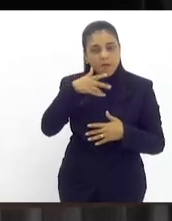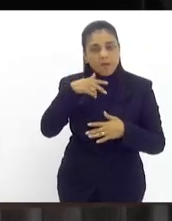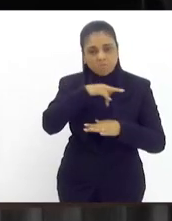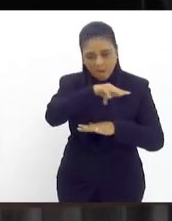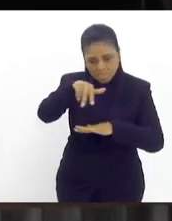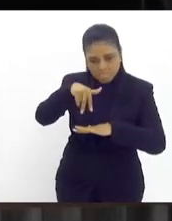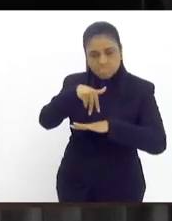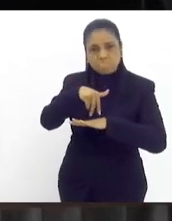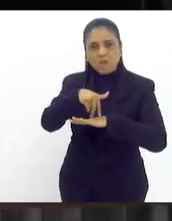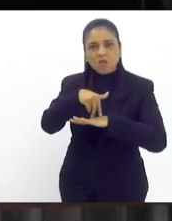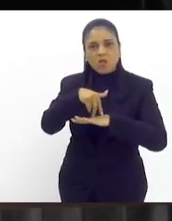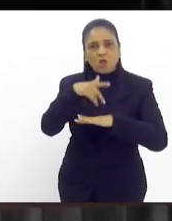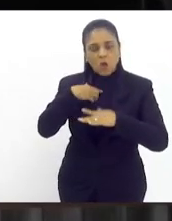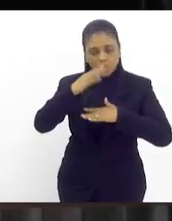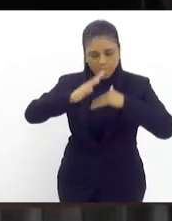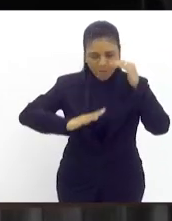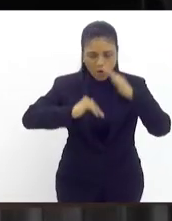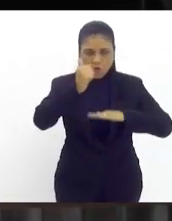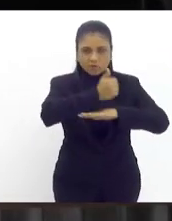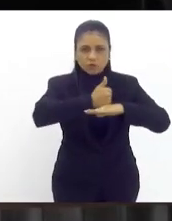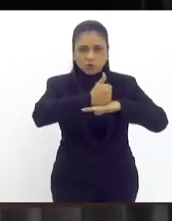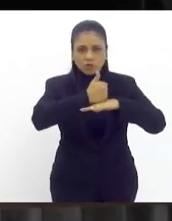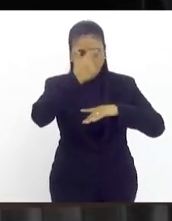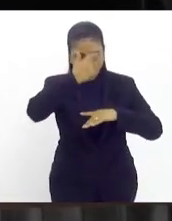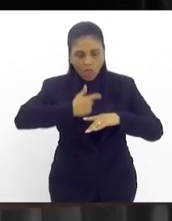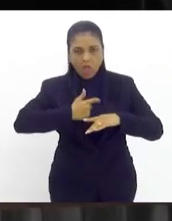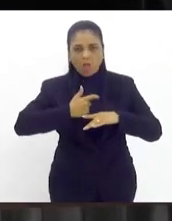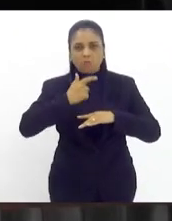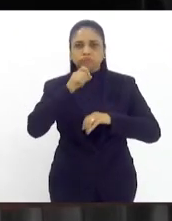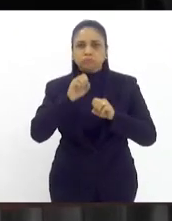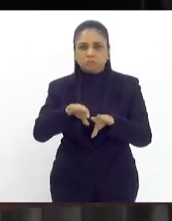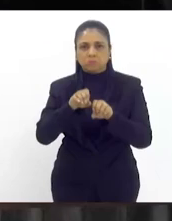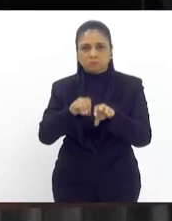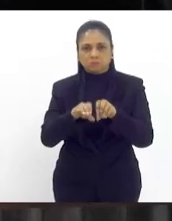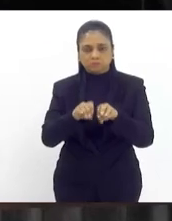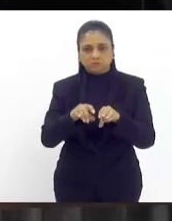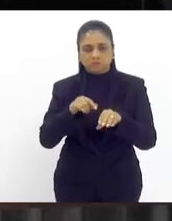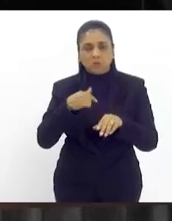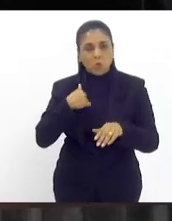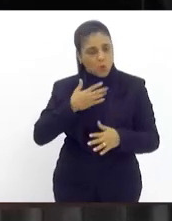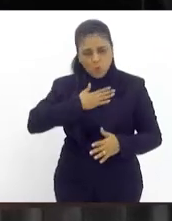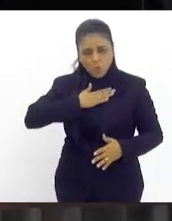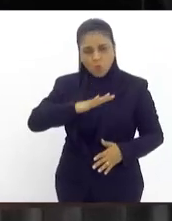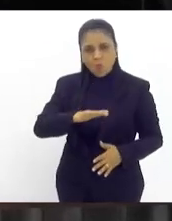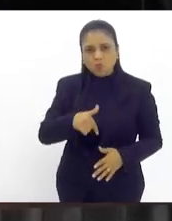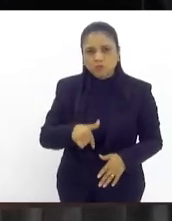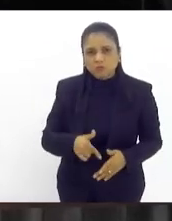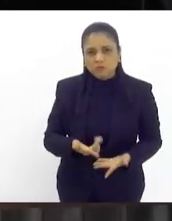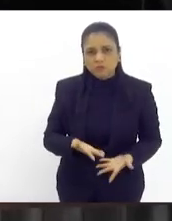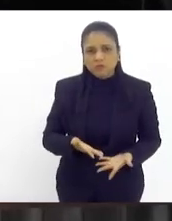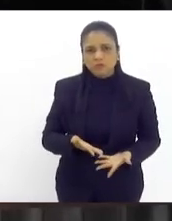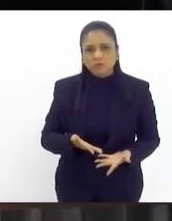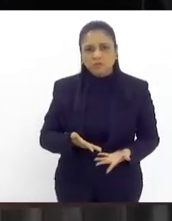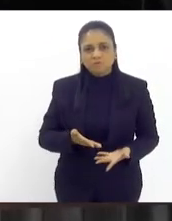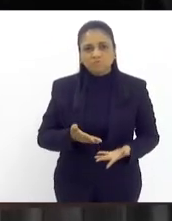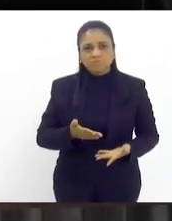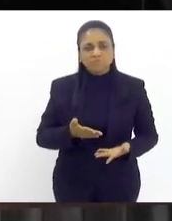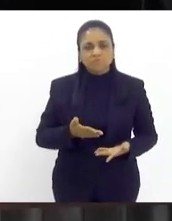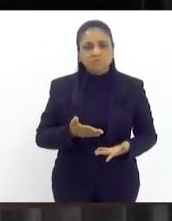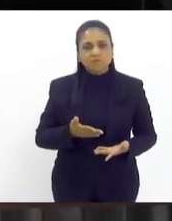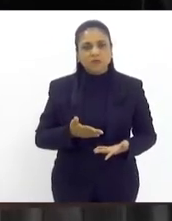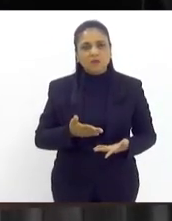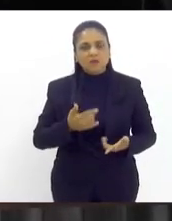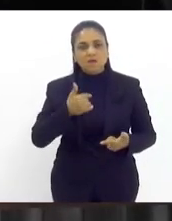profissional de educação nós não gostaríamos de estar numa situação